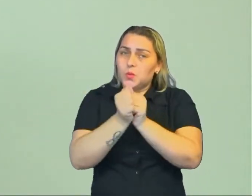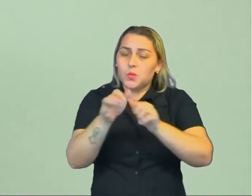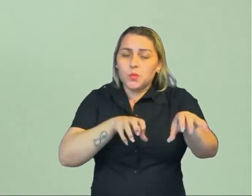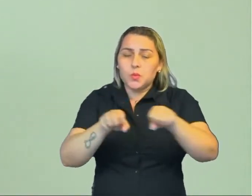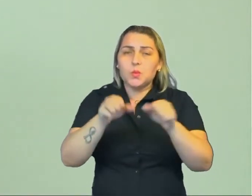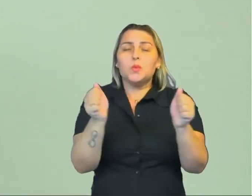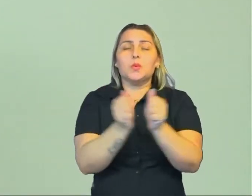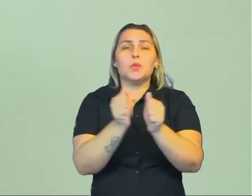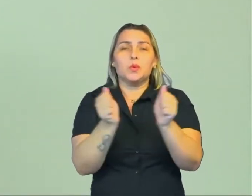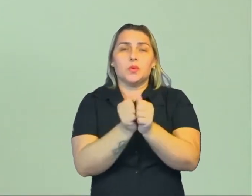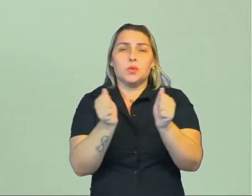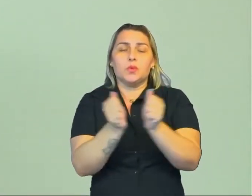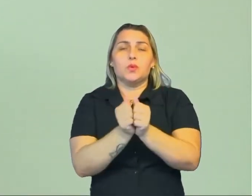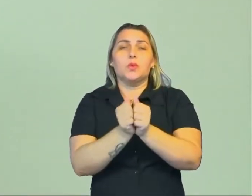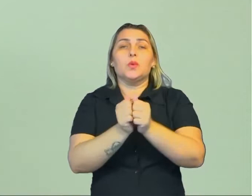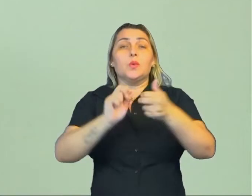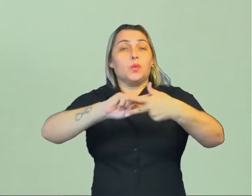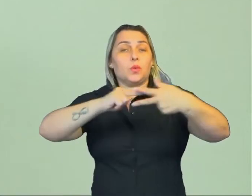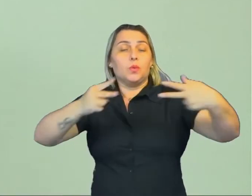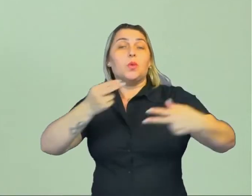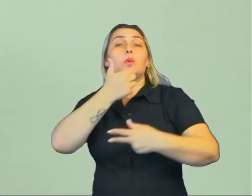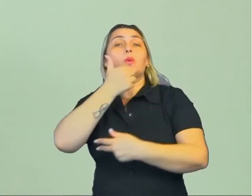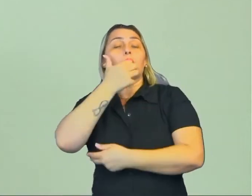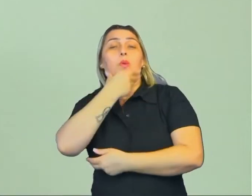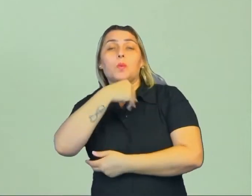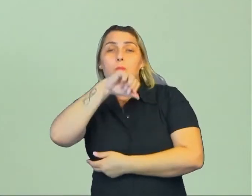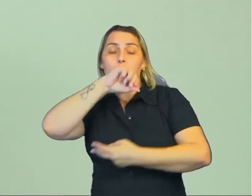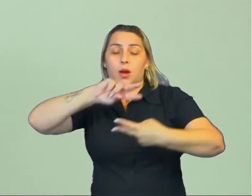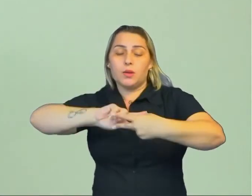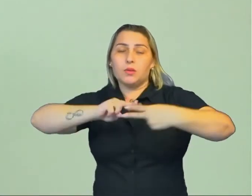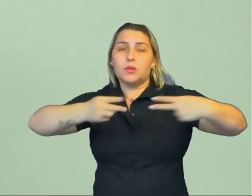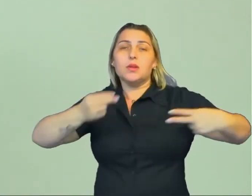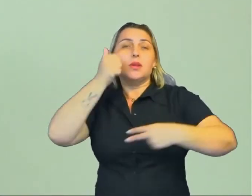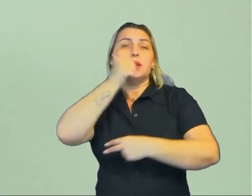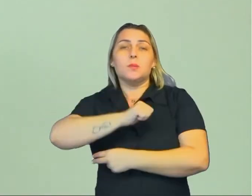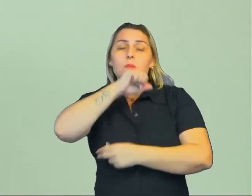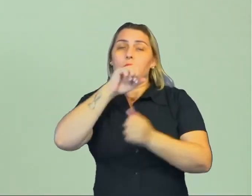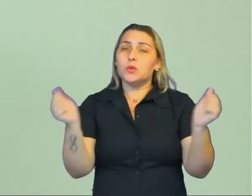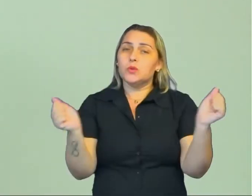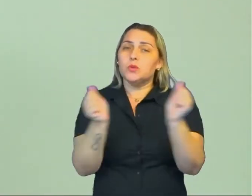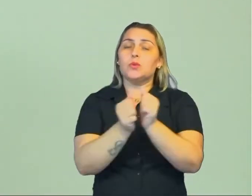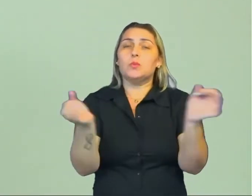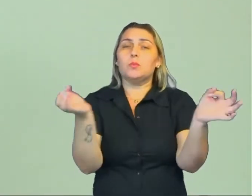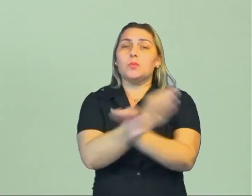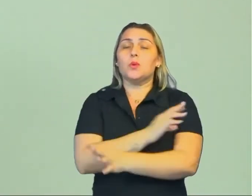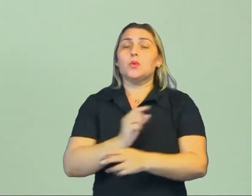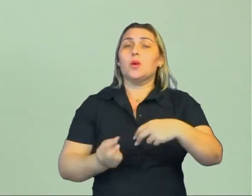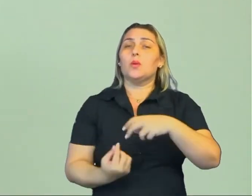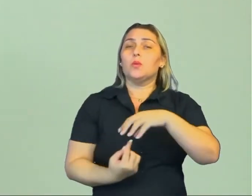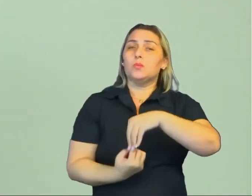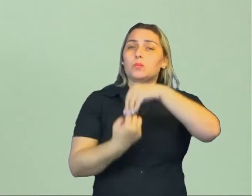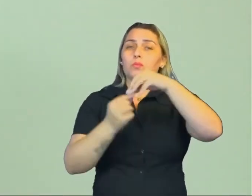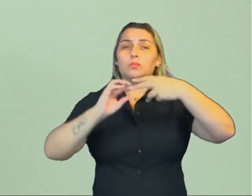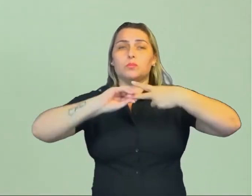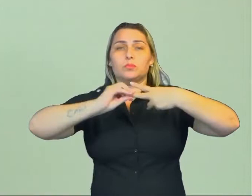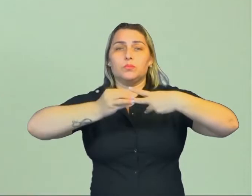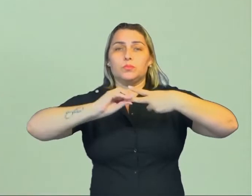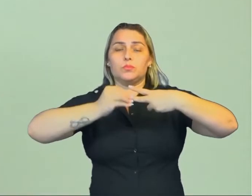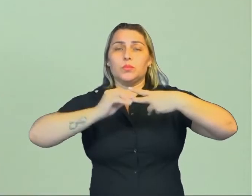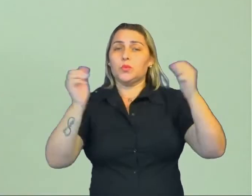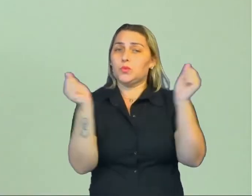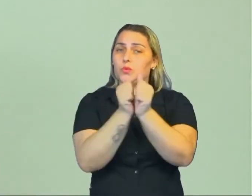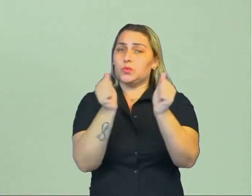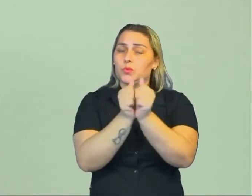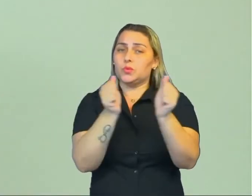de metade dos cromossomos do pai, metade do cromossomo da mãe, juntou, formou uma única célula. Dessas células